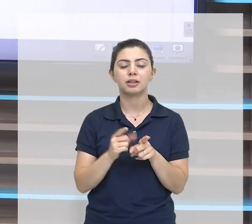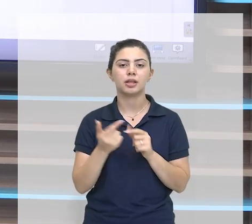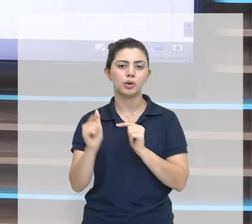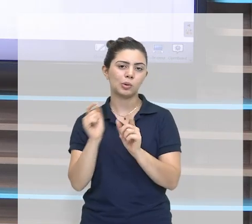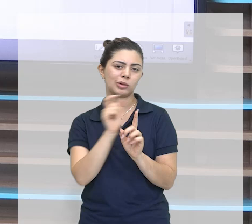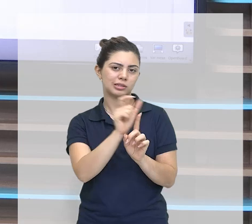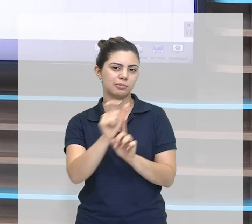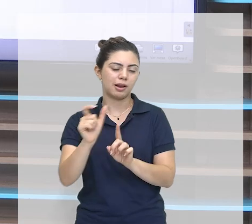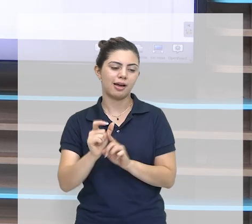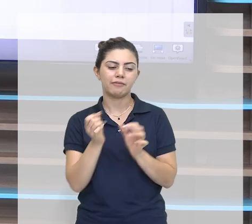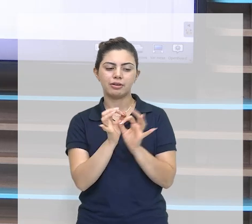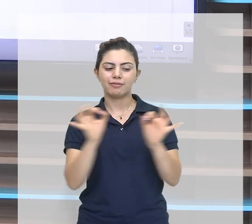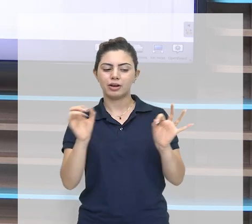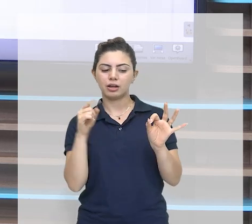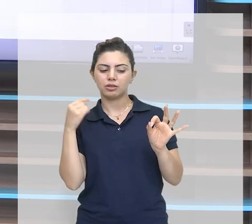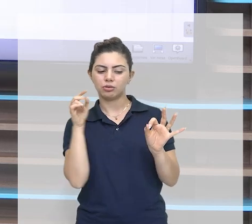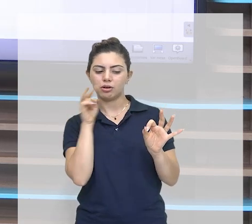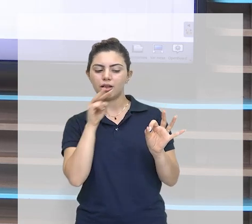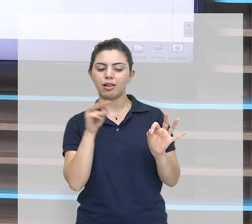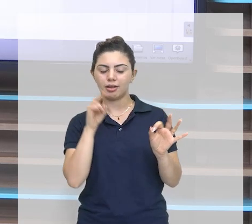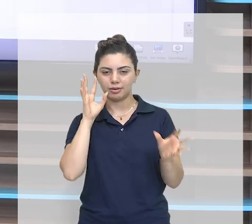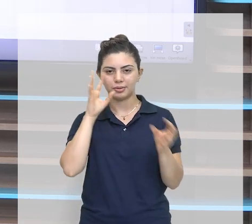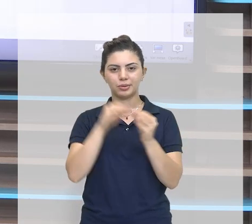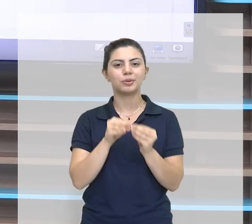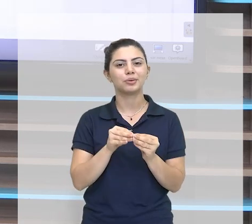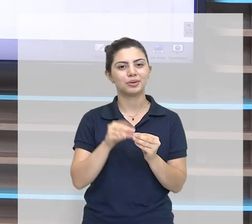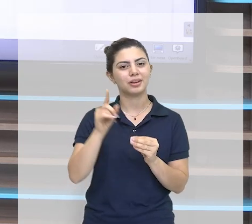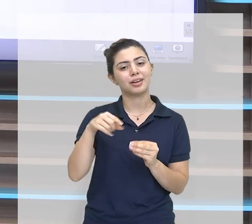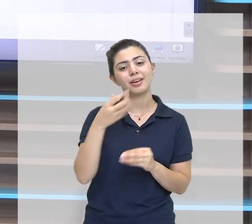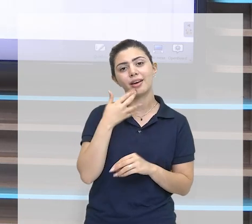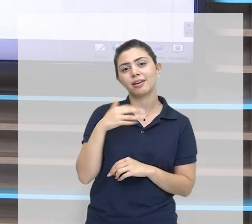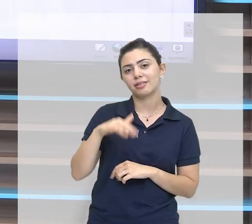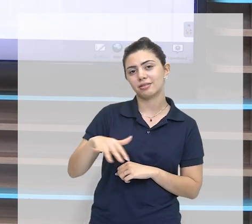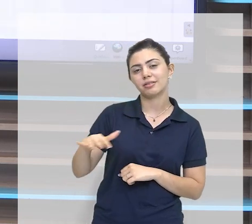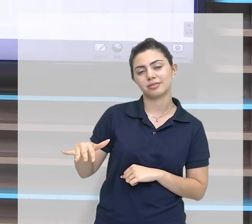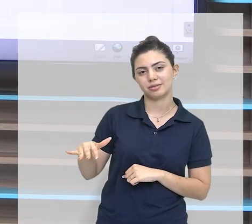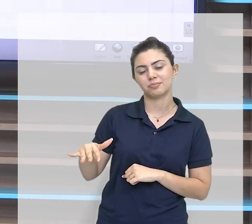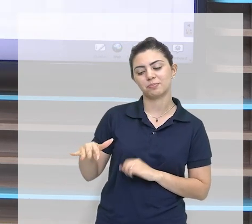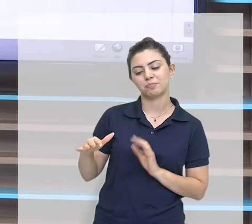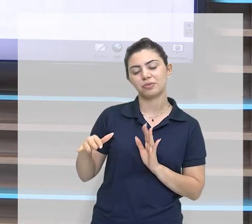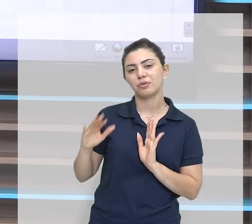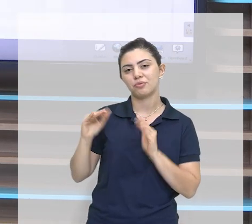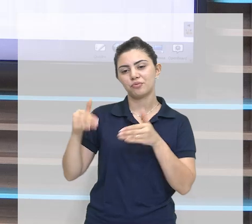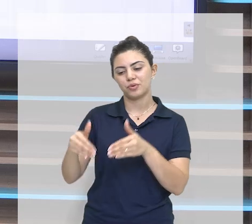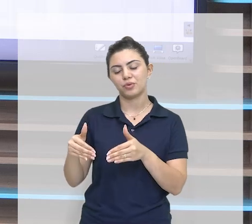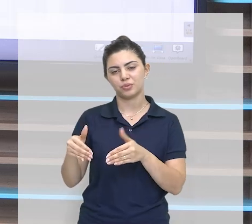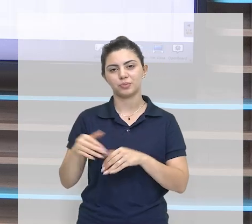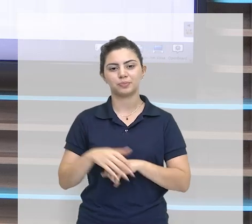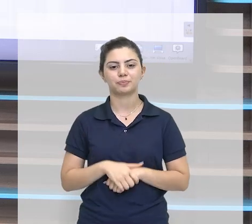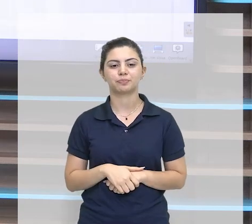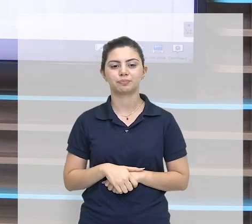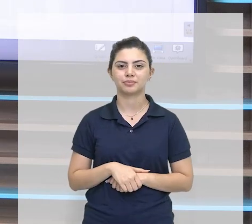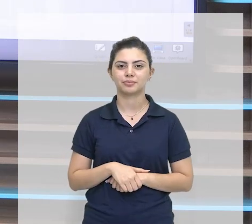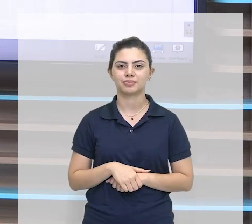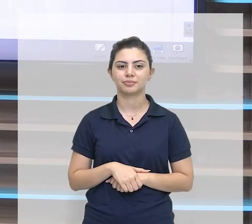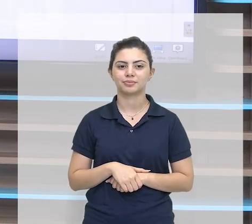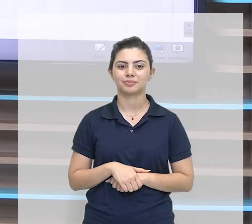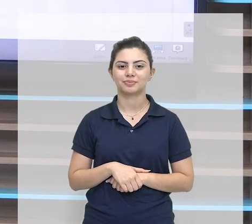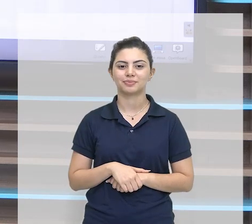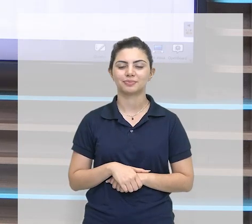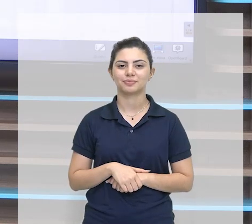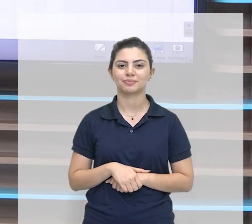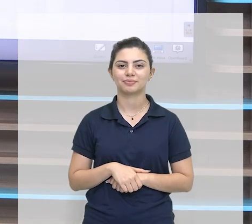outras palavras, outras frases que vão remeter aí à infância, né? E agora a gente vai ver a diferença